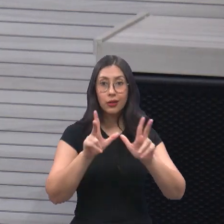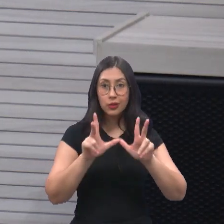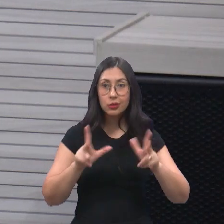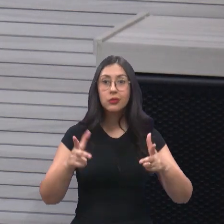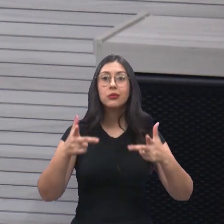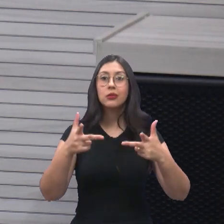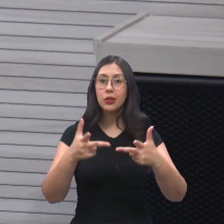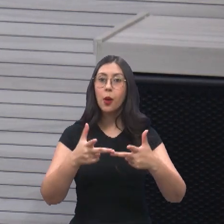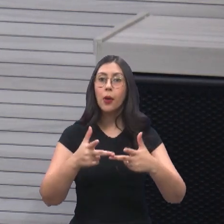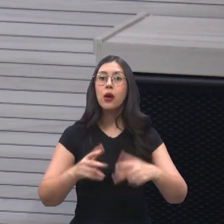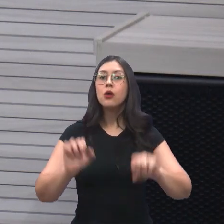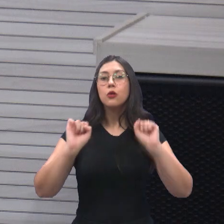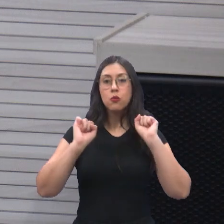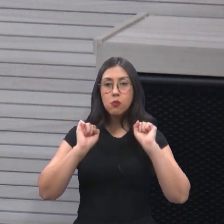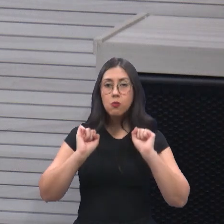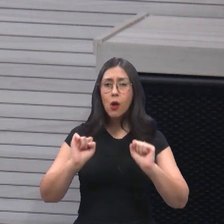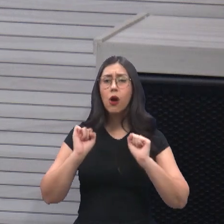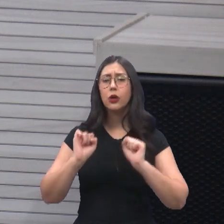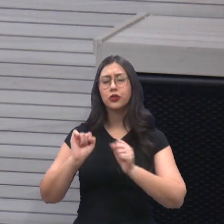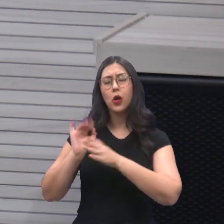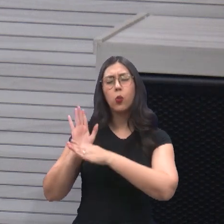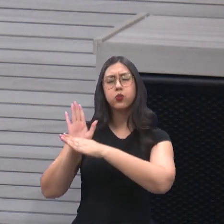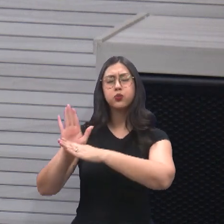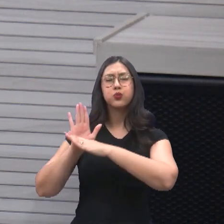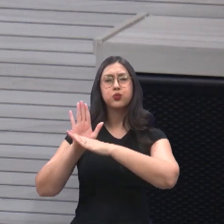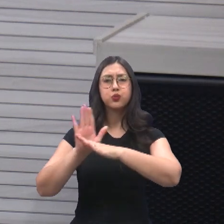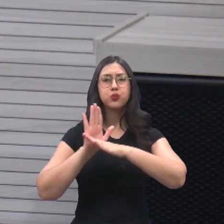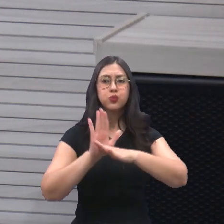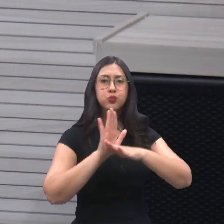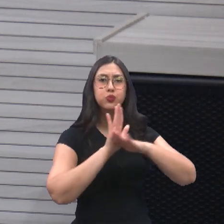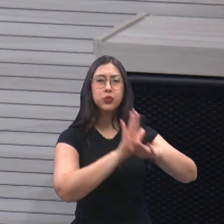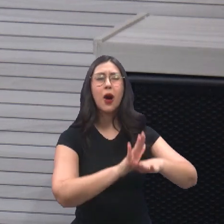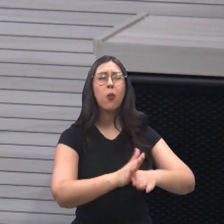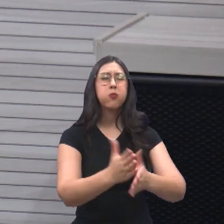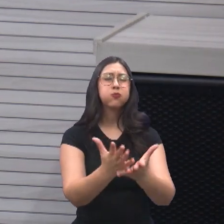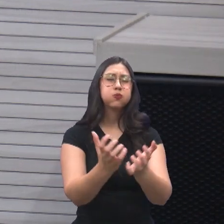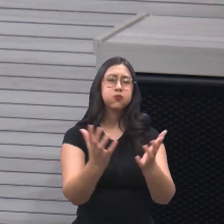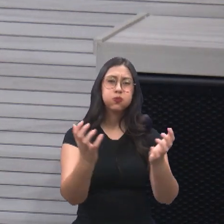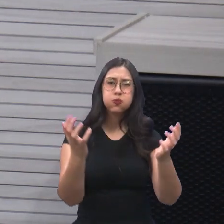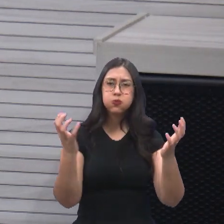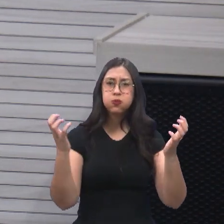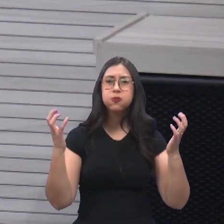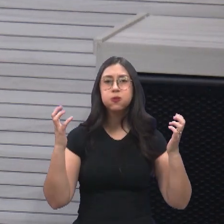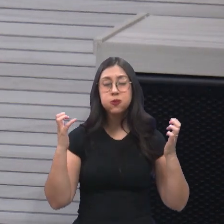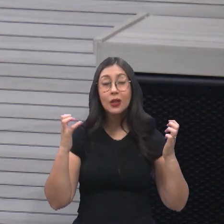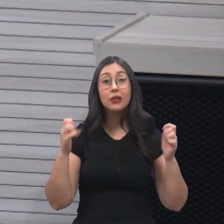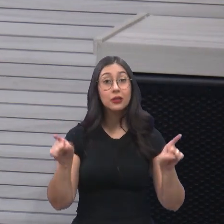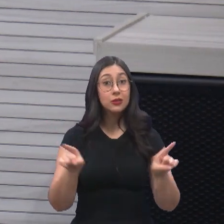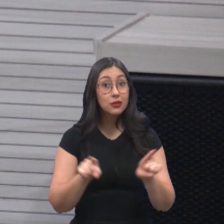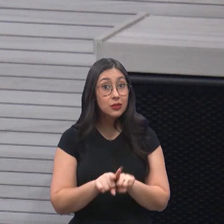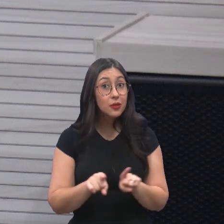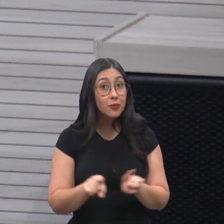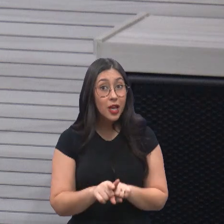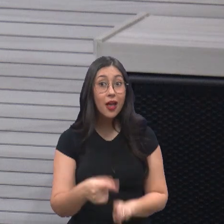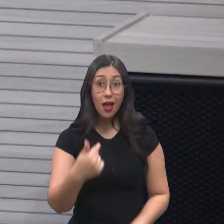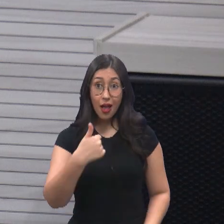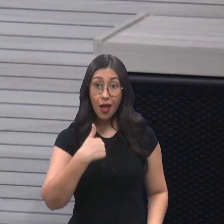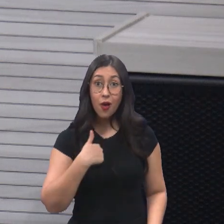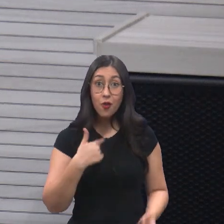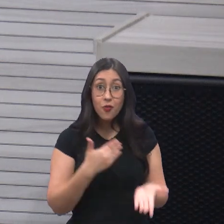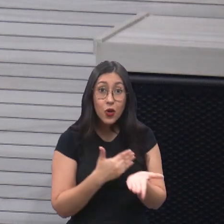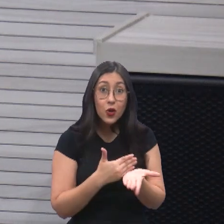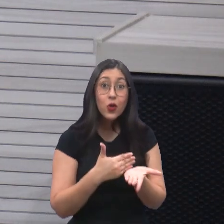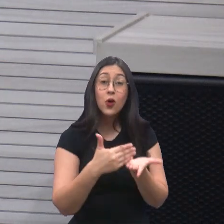já pode contemplar muita gente, mas muita gente mesmo. Inclusive, eu também vou começar a